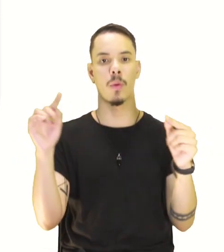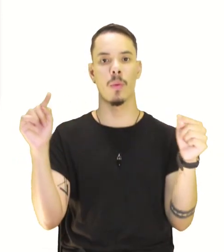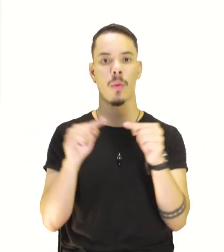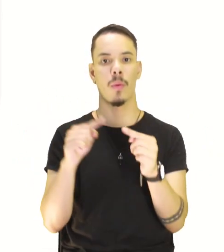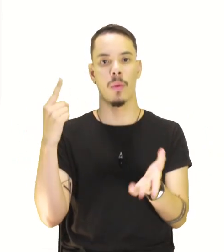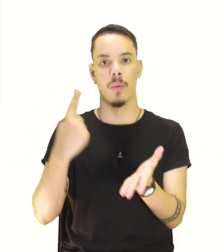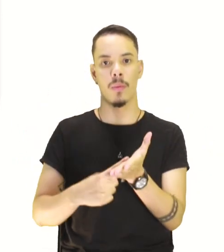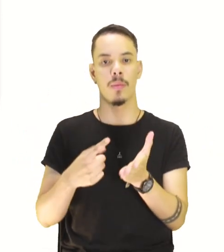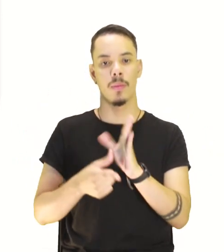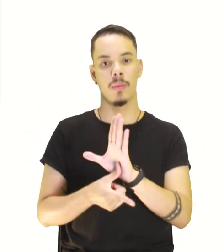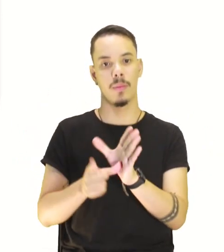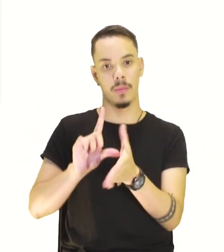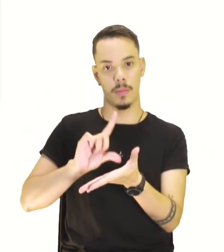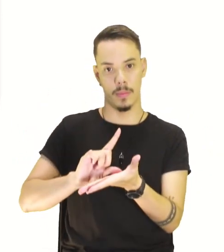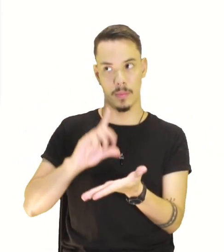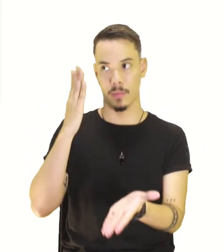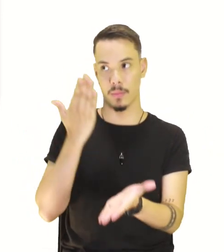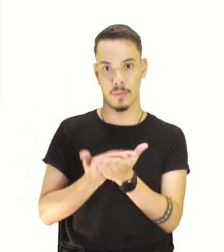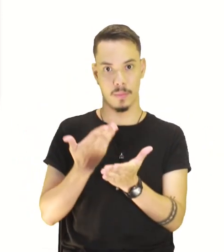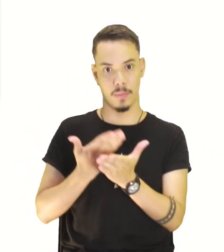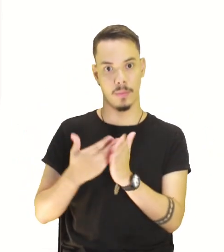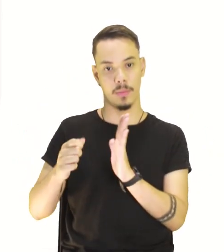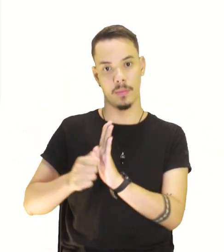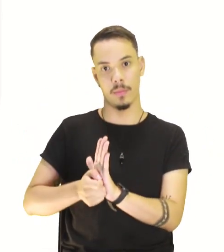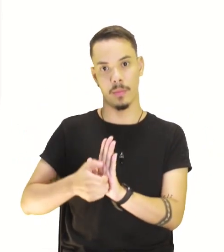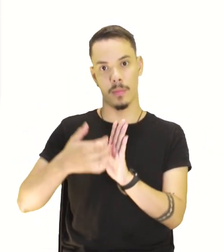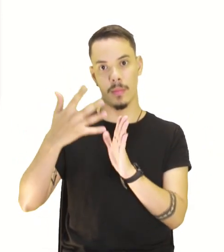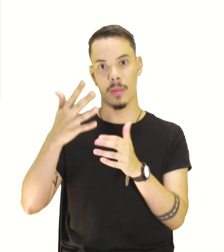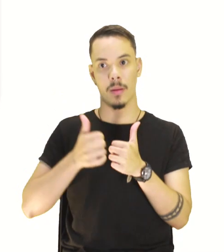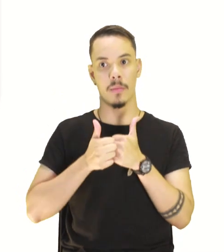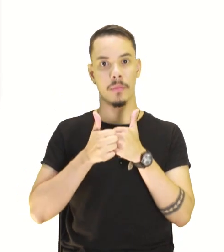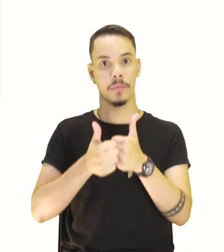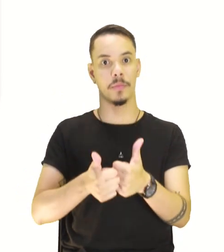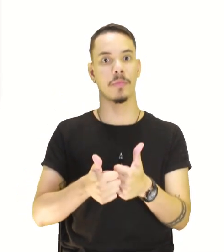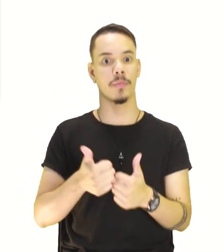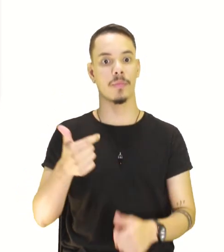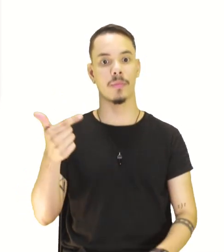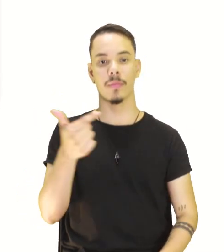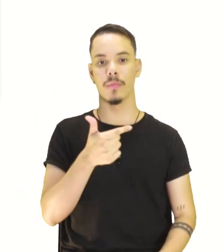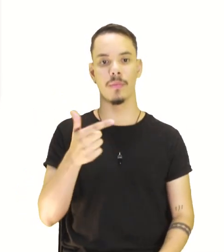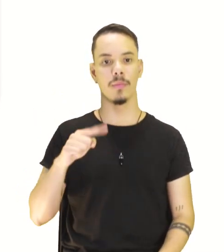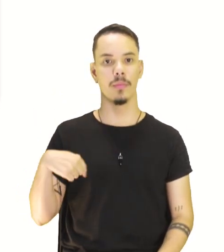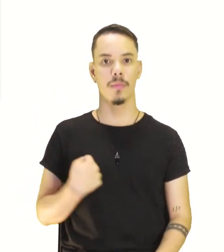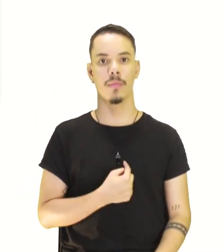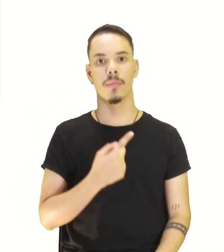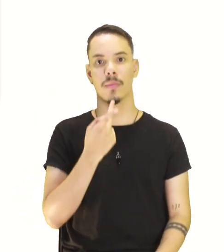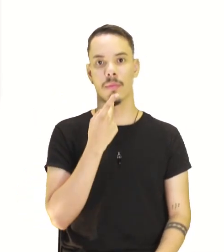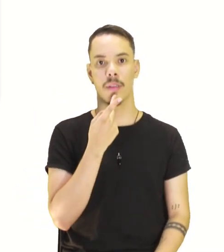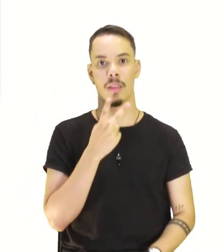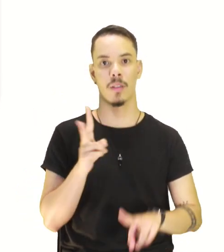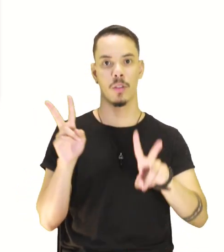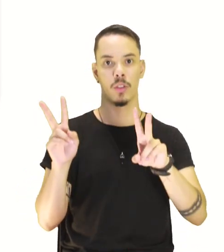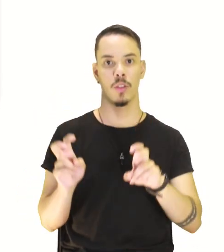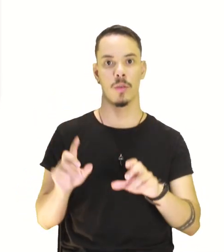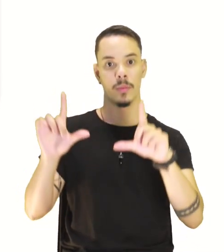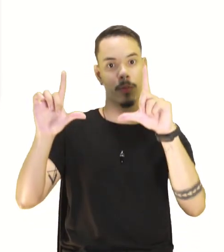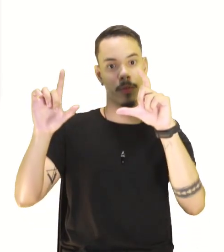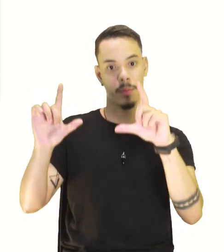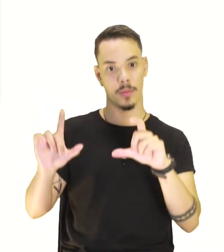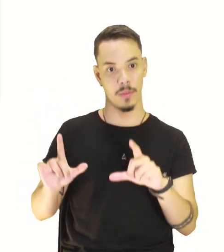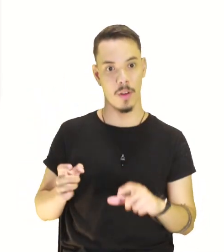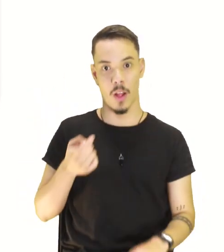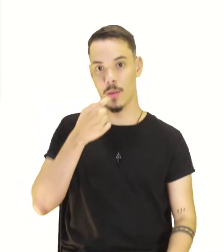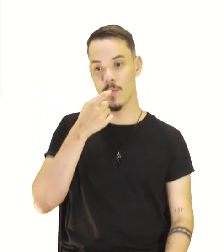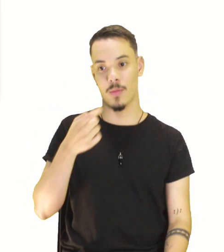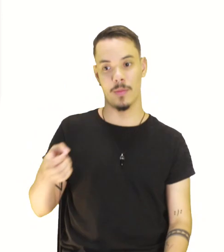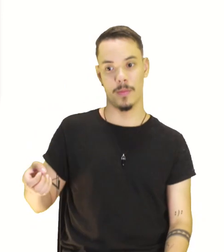dito aí nas primeiras aulas, né, que a partir da unidade 2 a gente ia começar a colocar as fotos dos alunos atuais desse